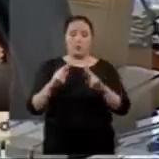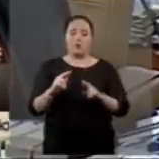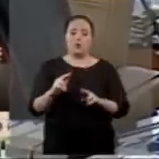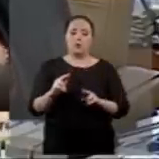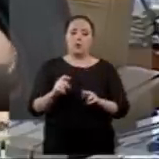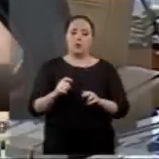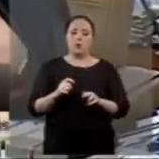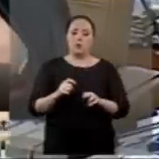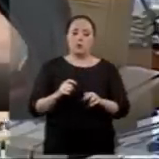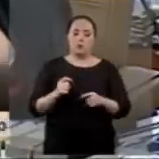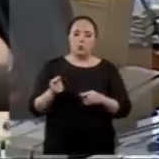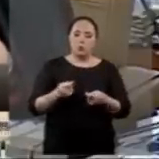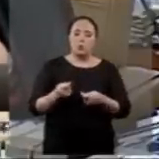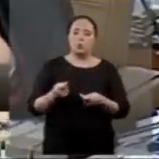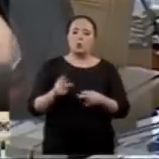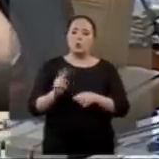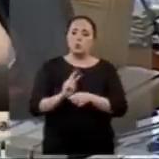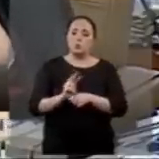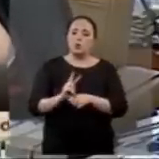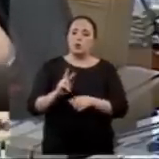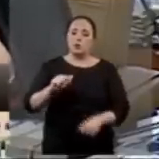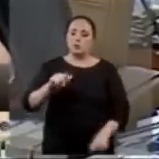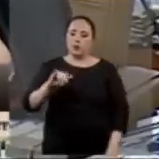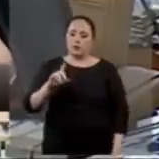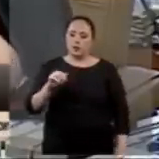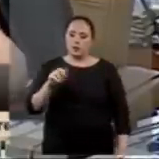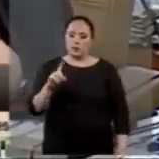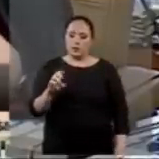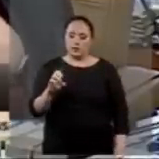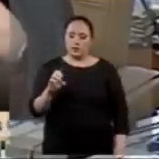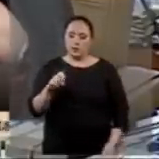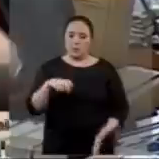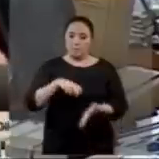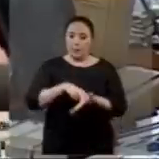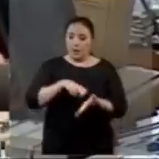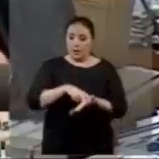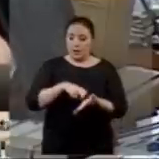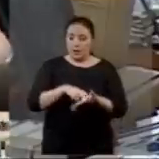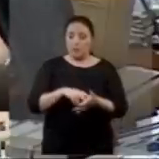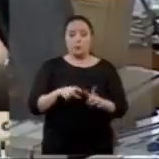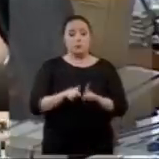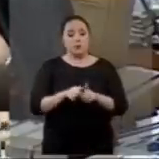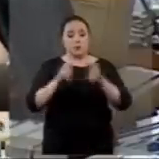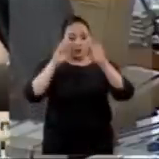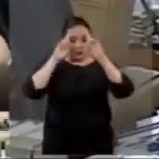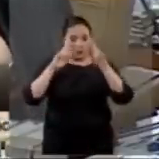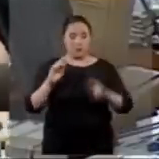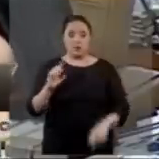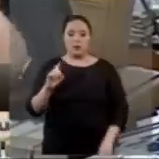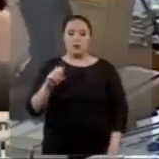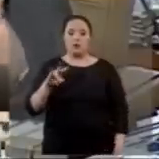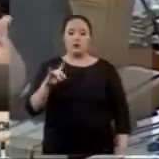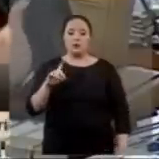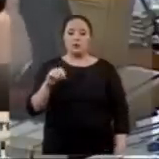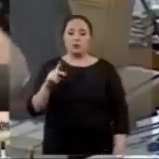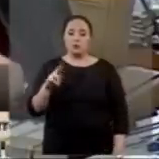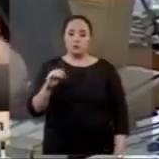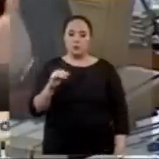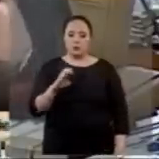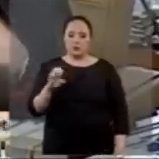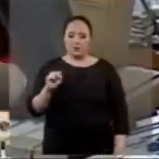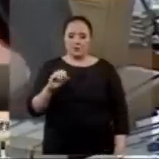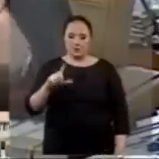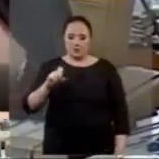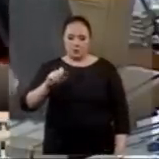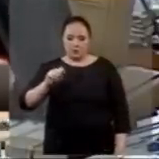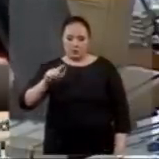da validade da imposição da restrição, ou seja, da penalidade, e respeitar o devido processo legal do controle da